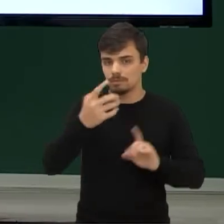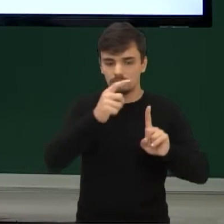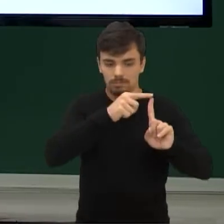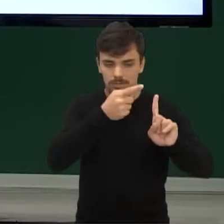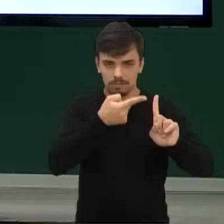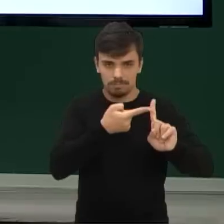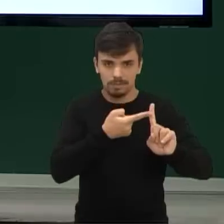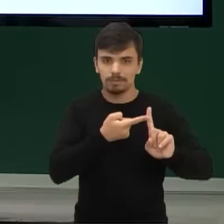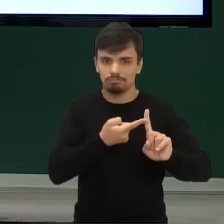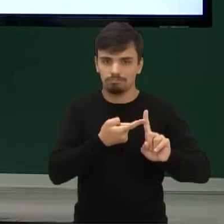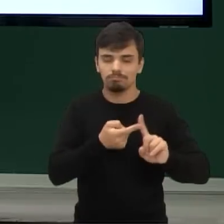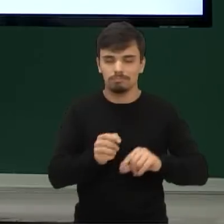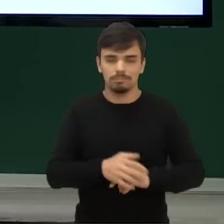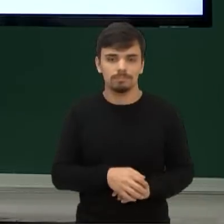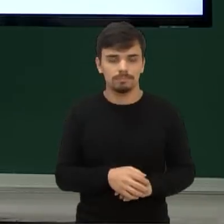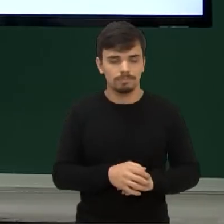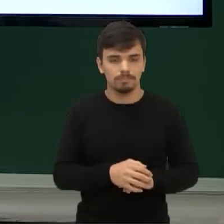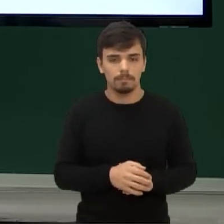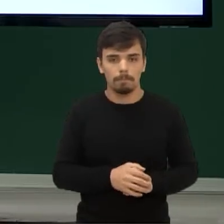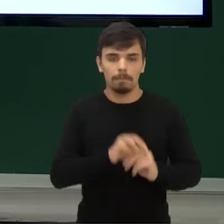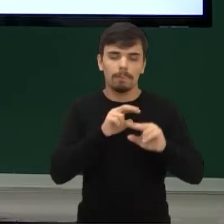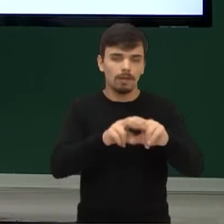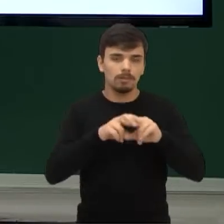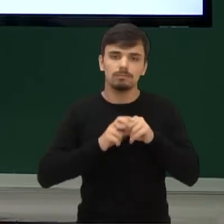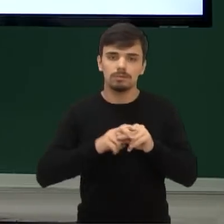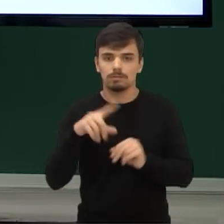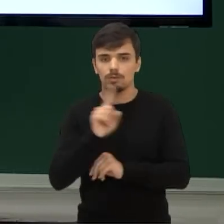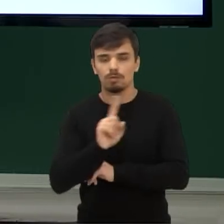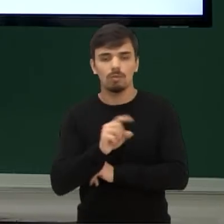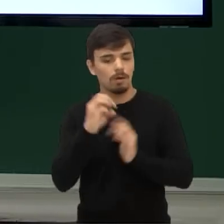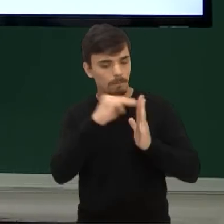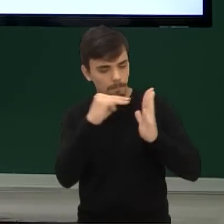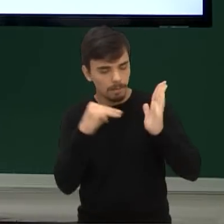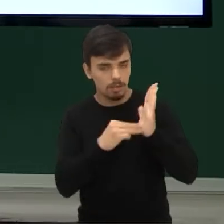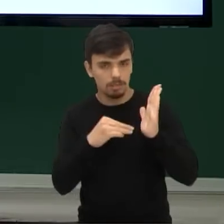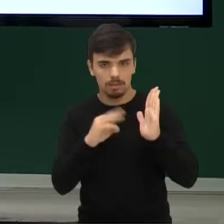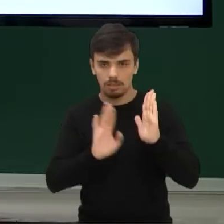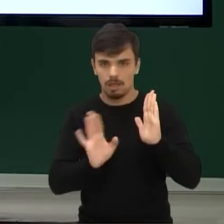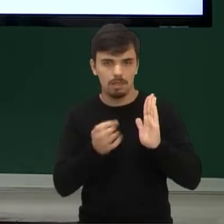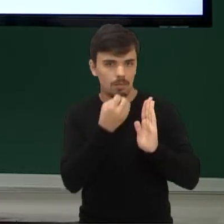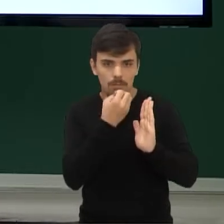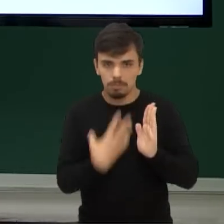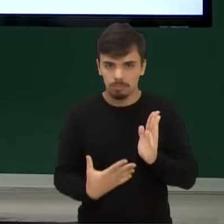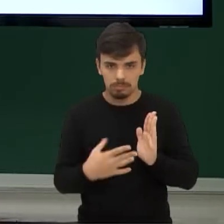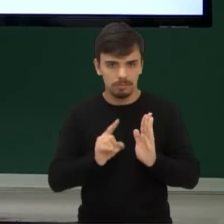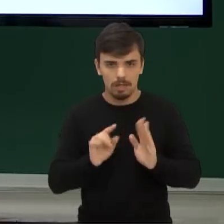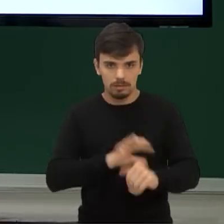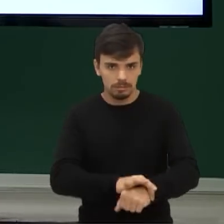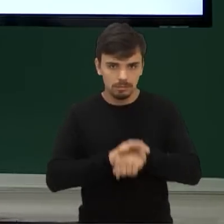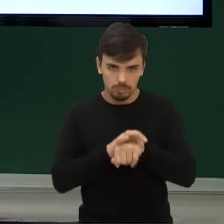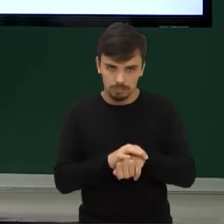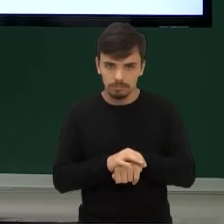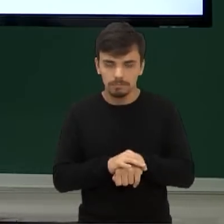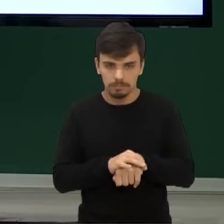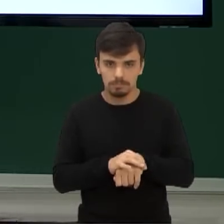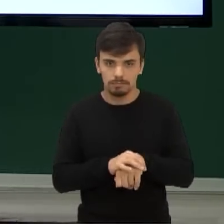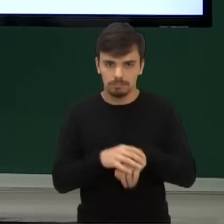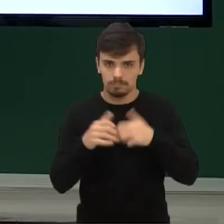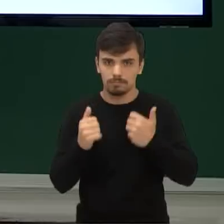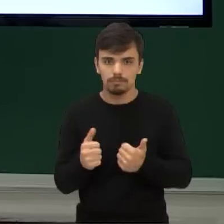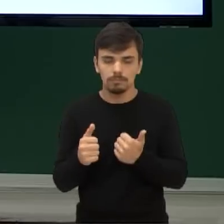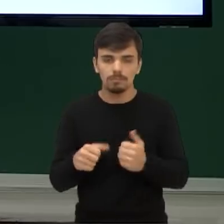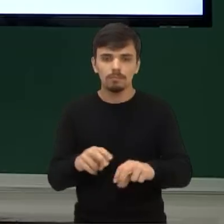pode acabar acontecendo, tá? Então, não é um método nada eficiente, nada seguro, certo?